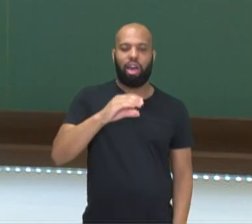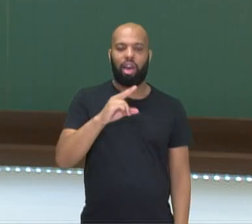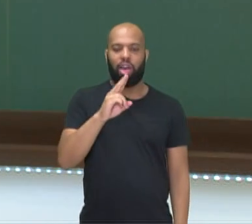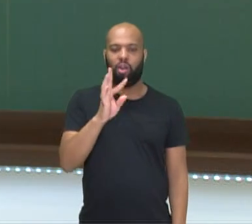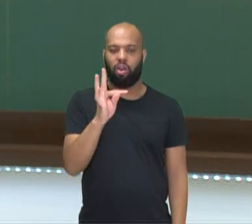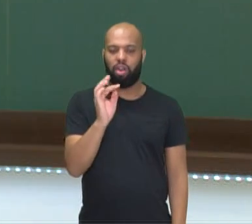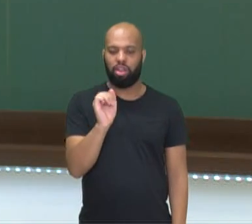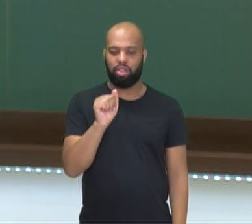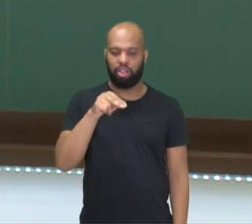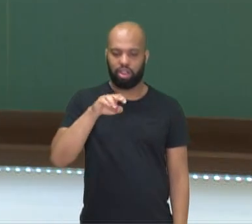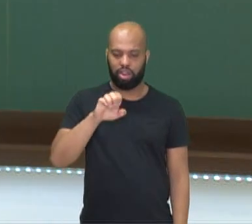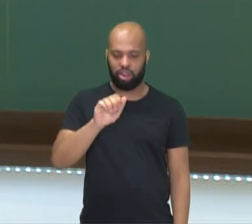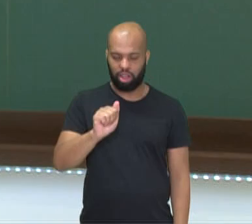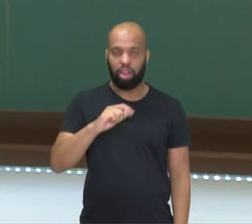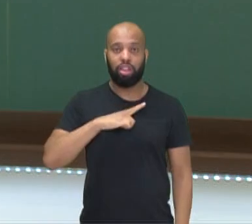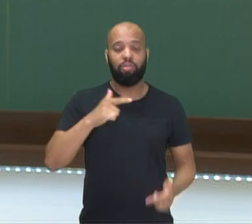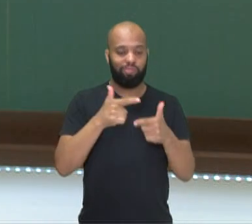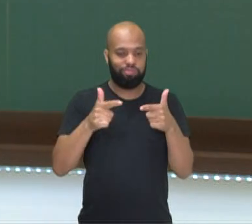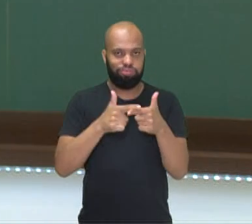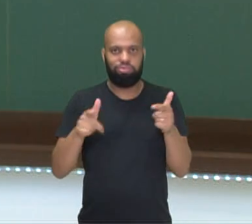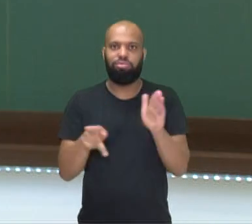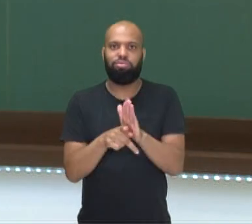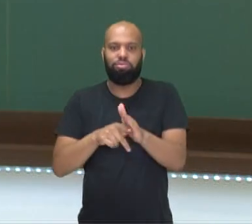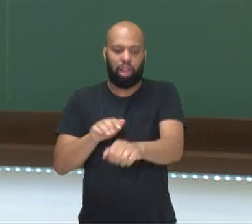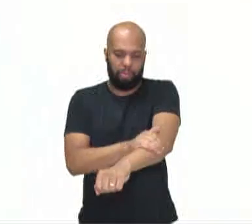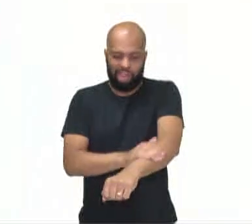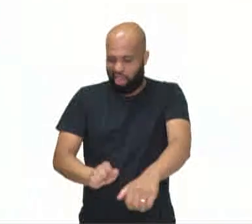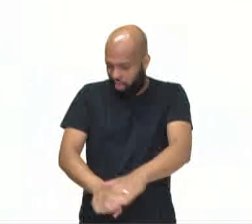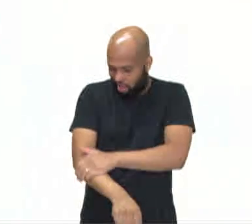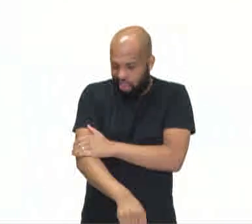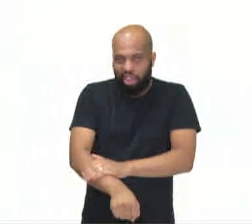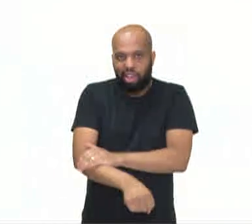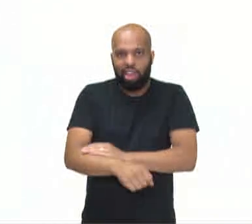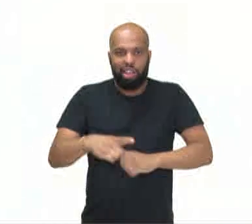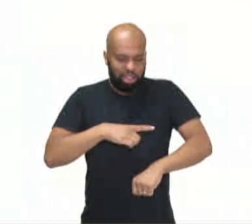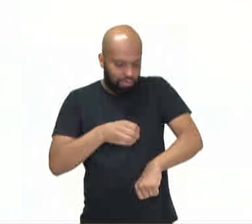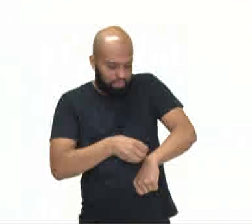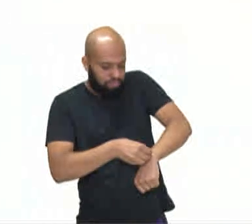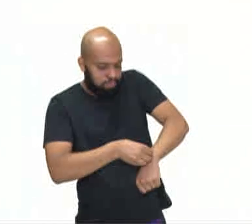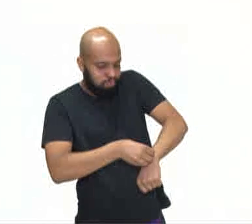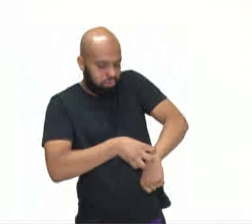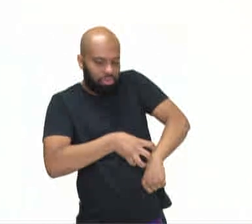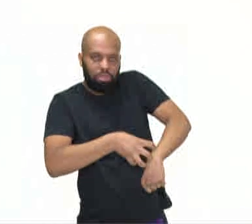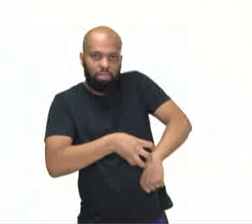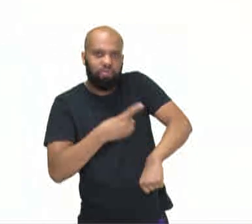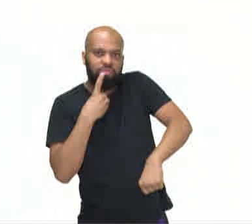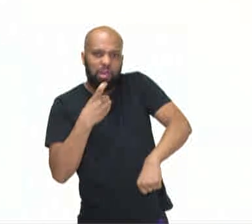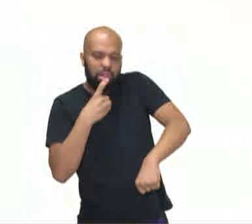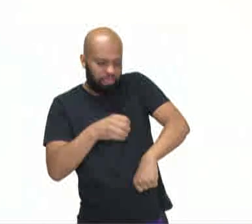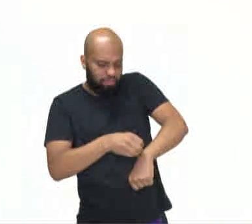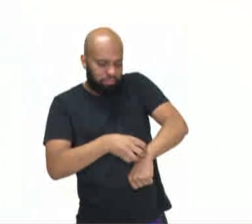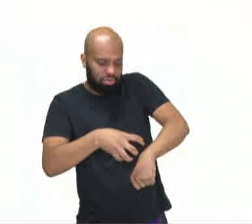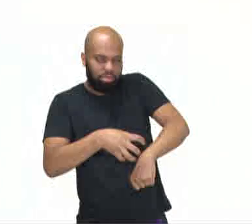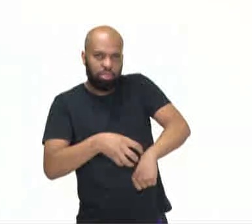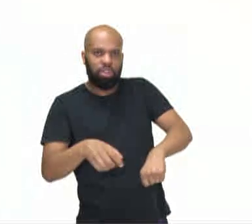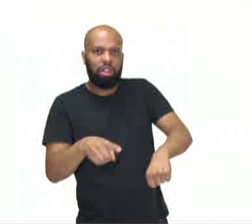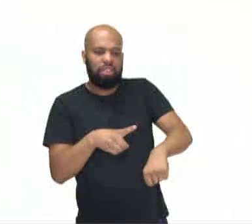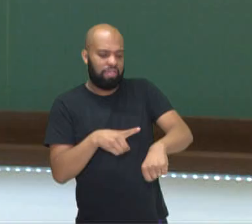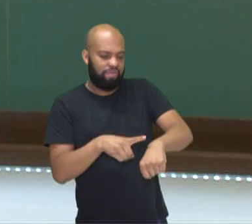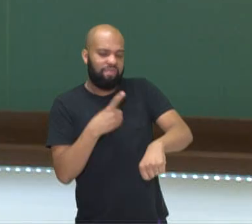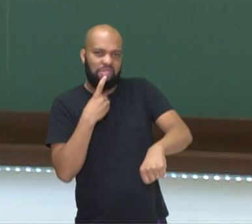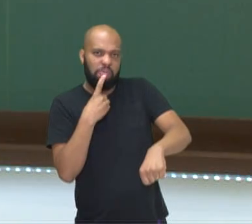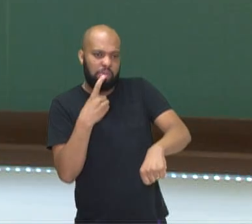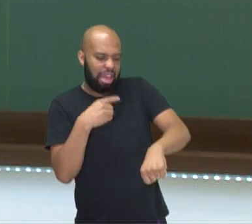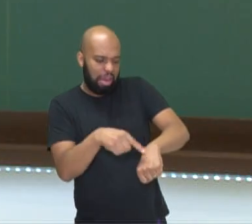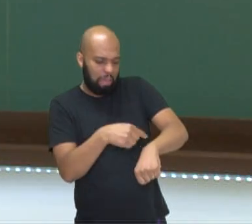pele? Afeta a pele da pessoa, provocando o surgimento de pequenos caroços, feridas, vermelhidão, que